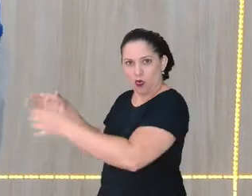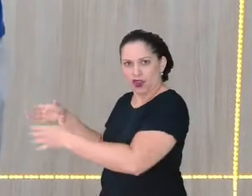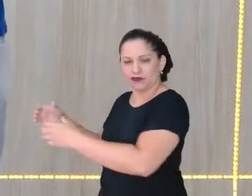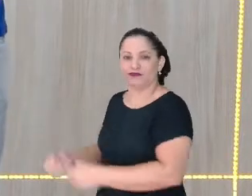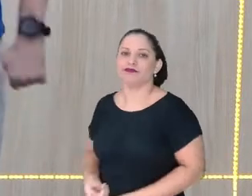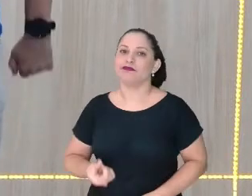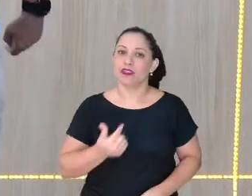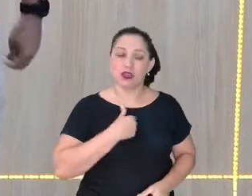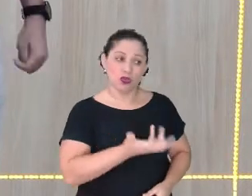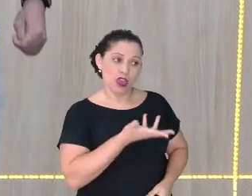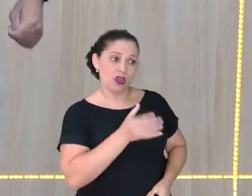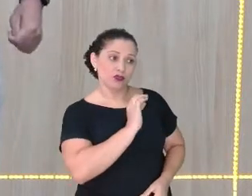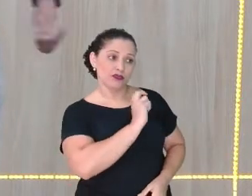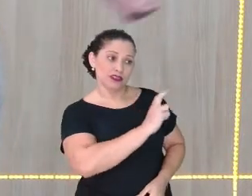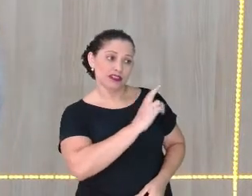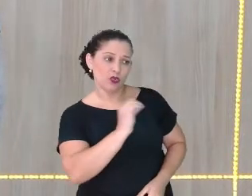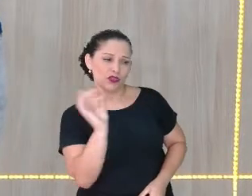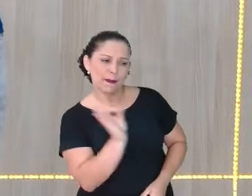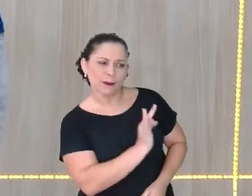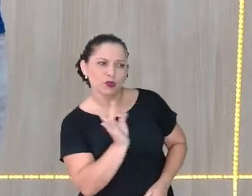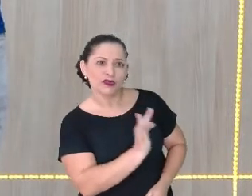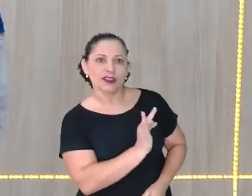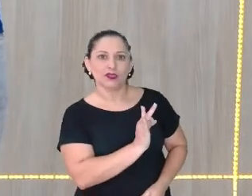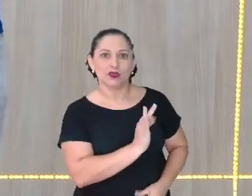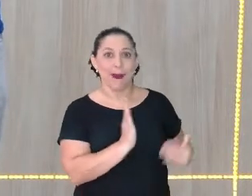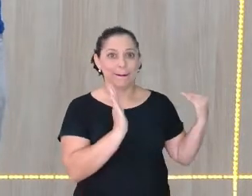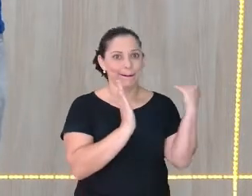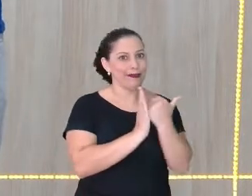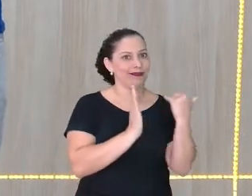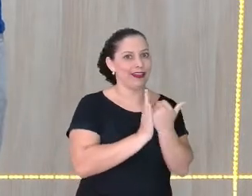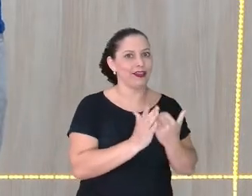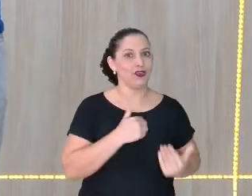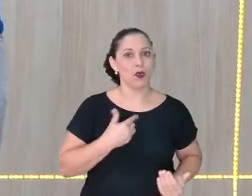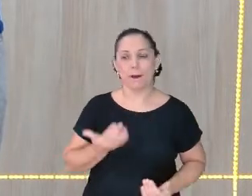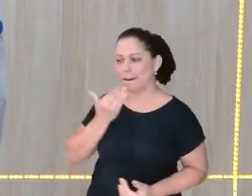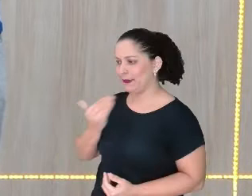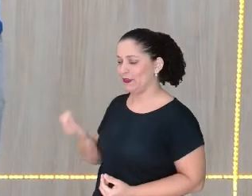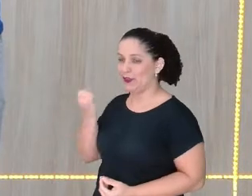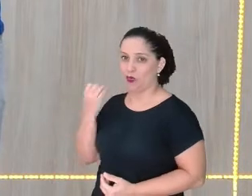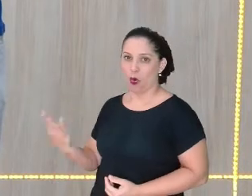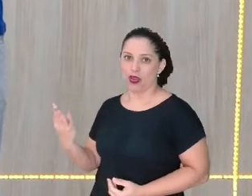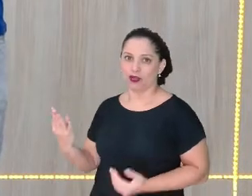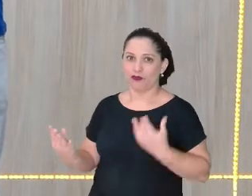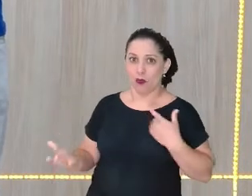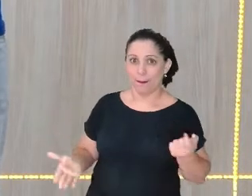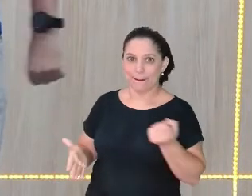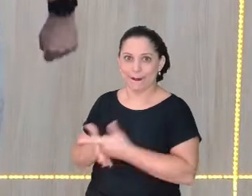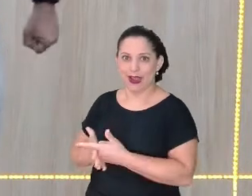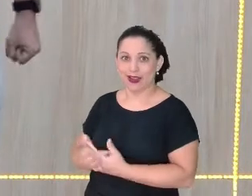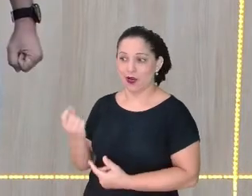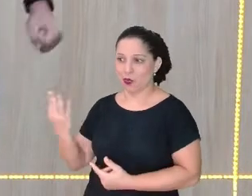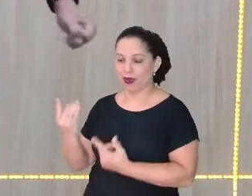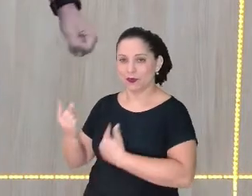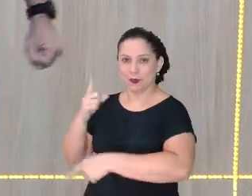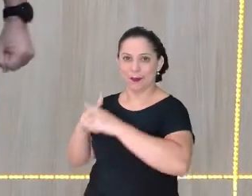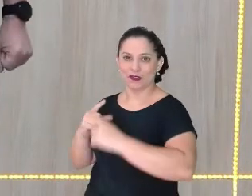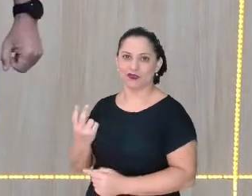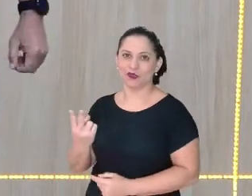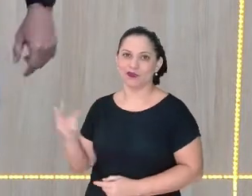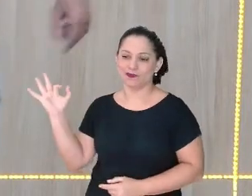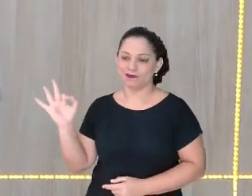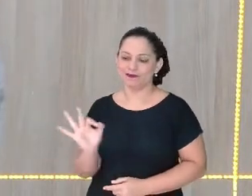quero 50%. Danou-se. Quer dizer, se eu peguei 4, eu vou pagar ele 4 mais 2, que é o imposto, o juro que ele me